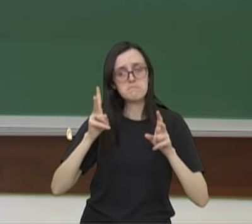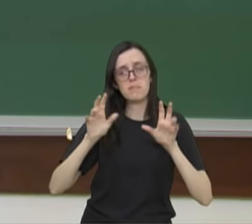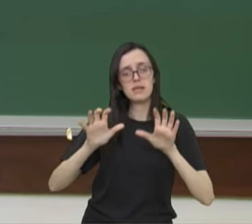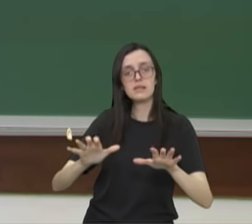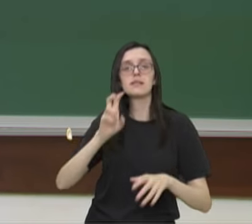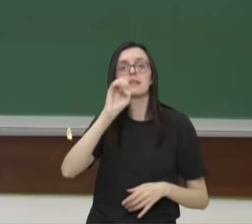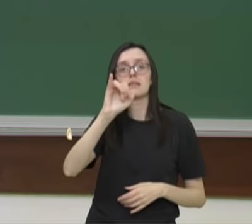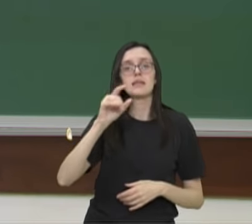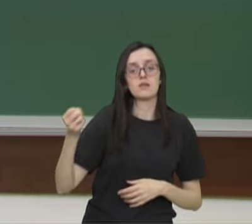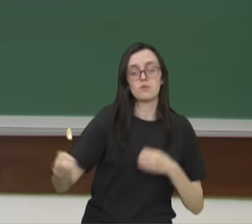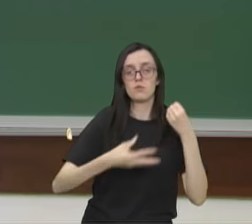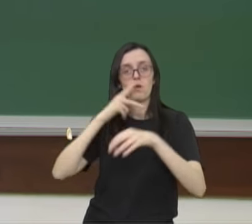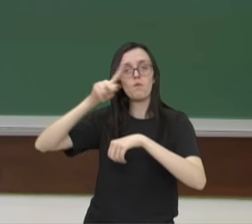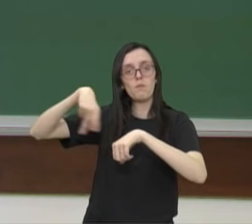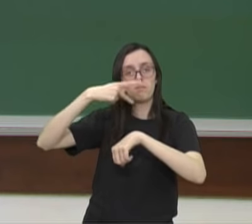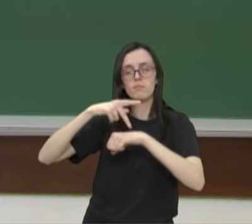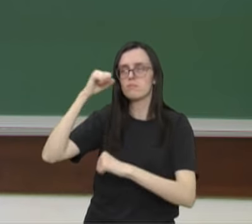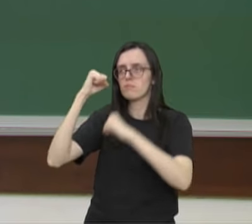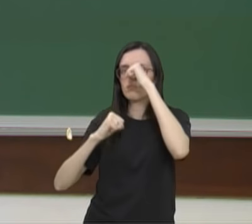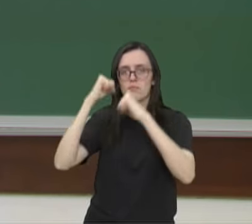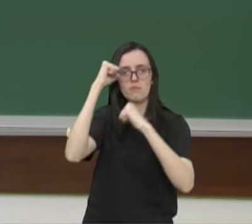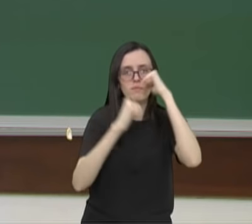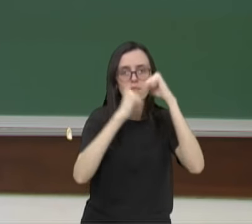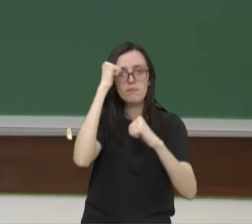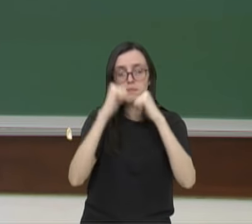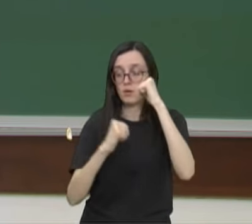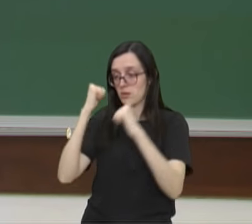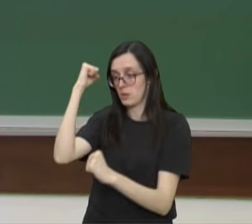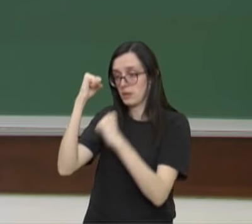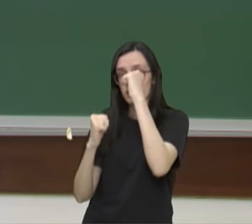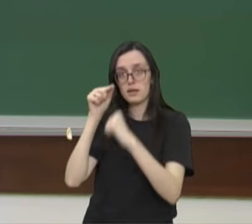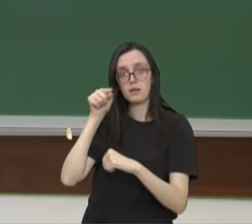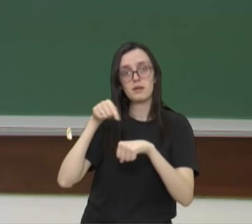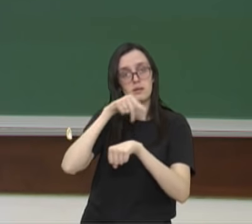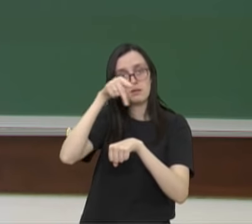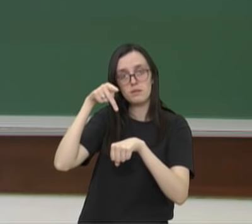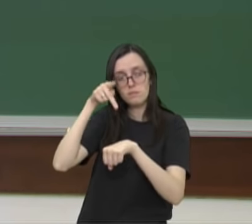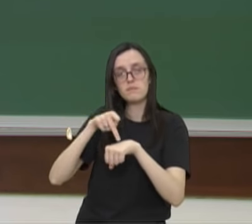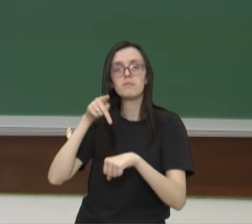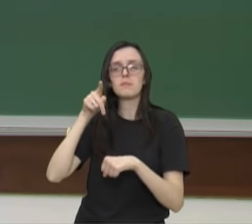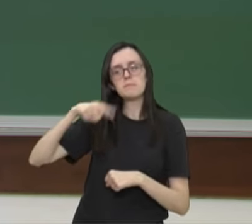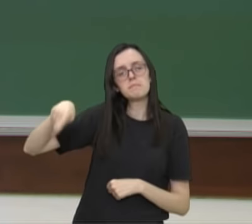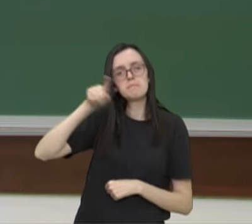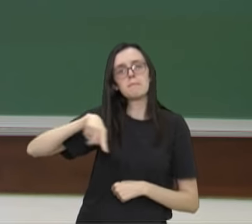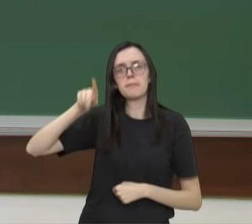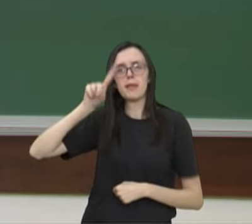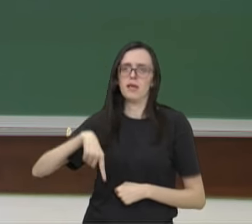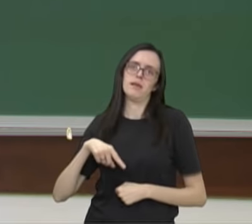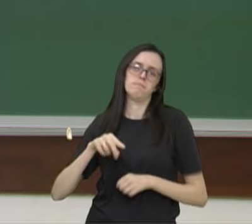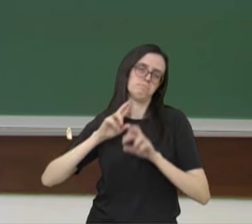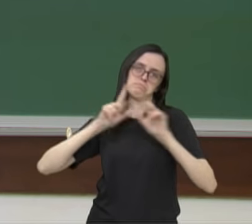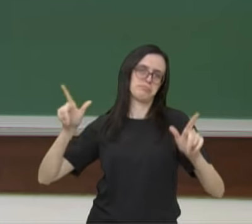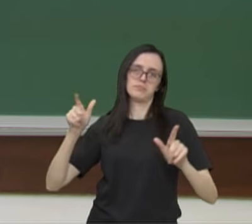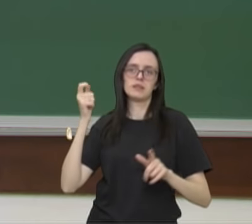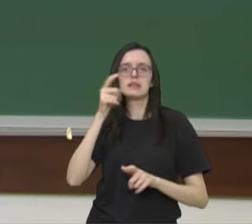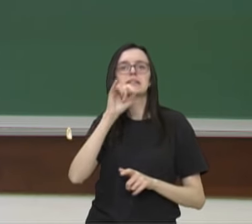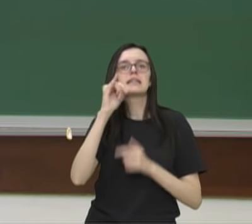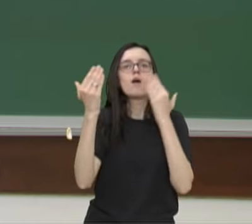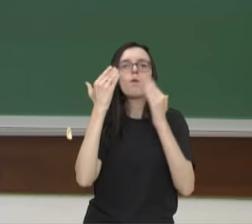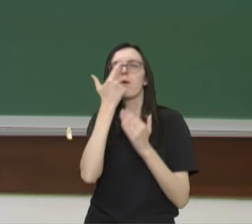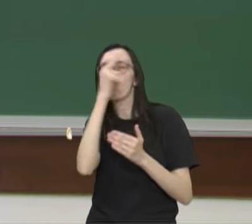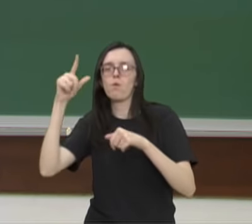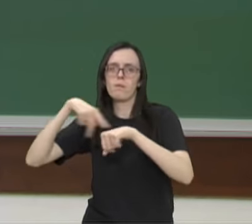eles sendo novos países industrializados o grau de industrialização desses países eles ele ainda é diferente de um